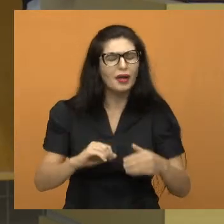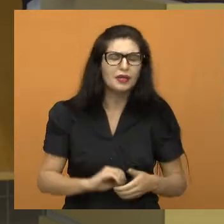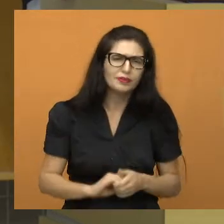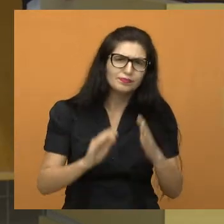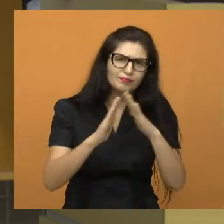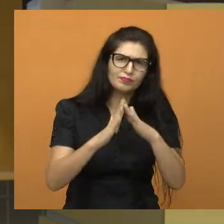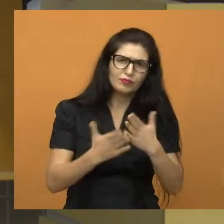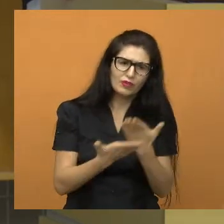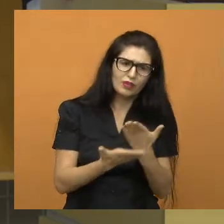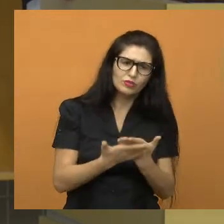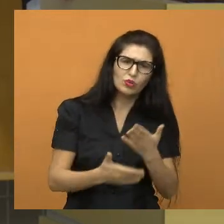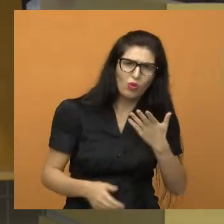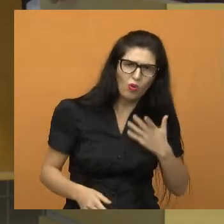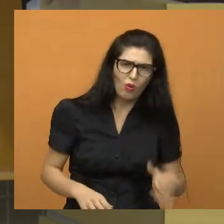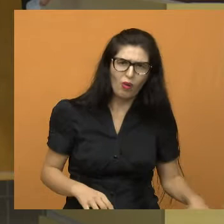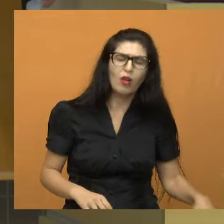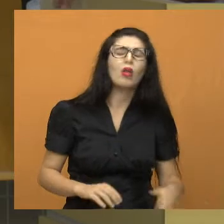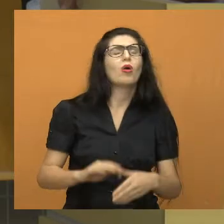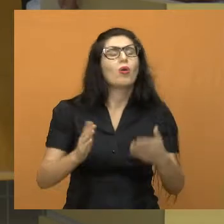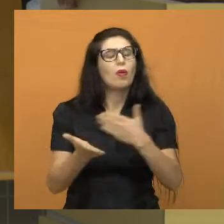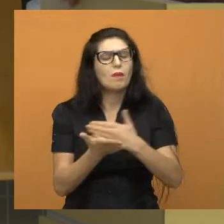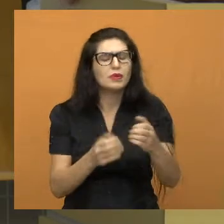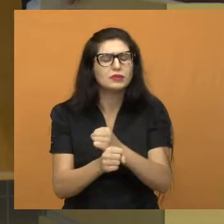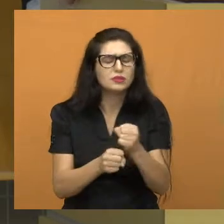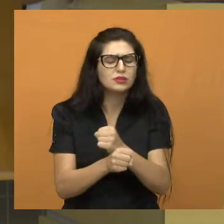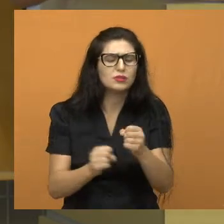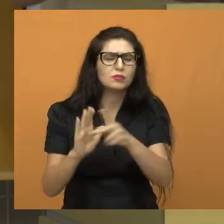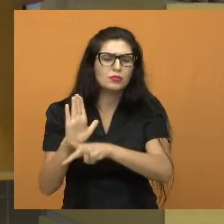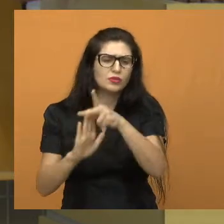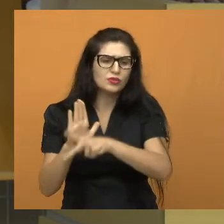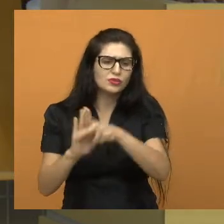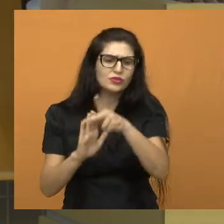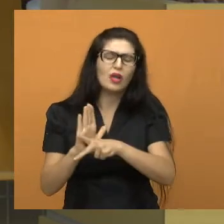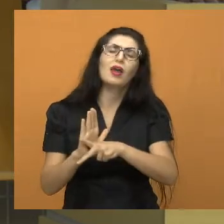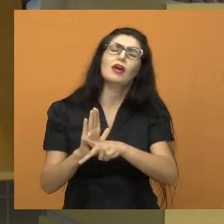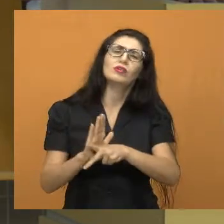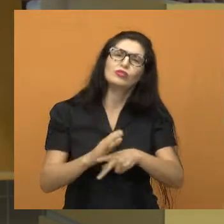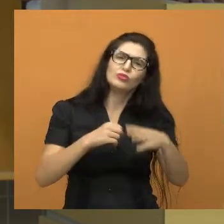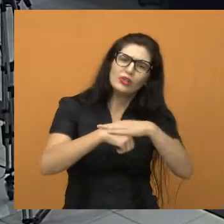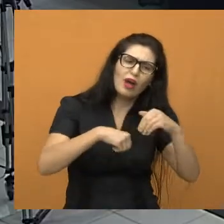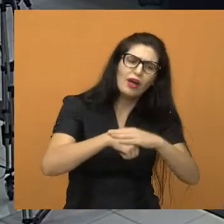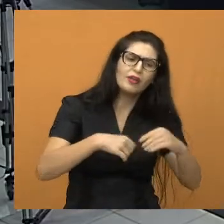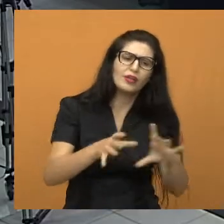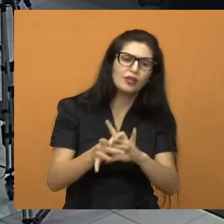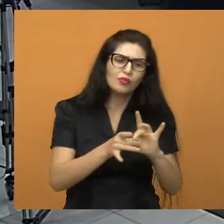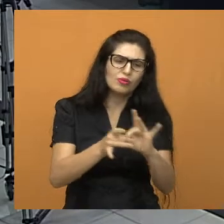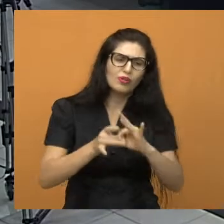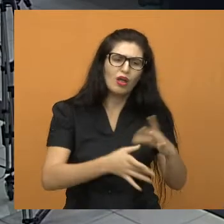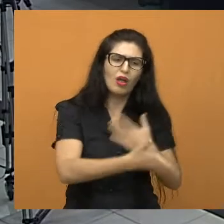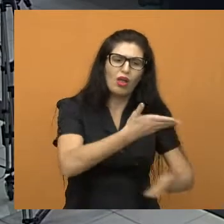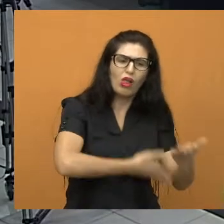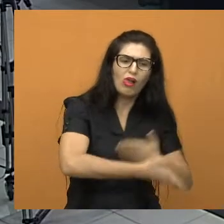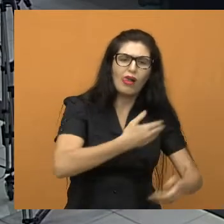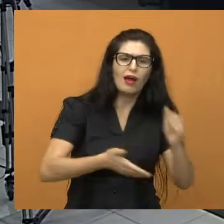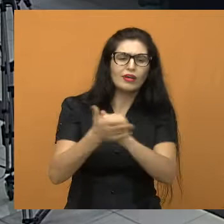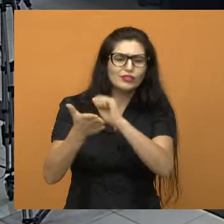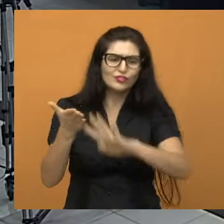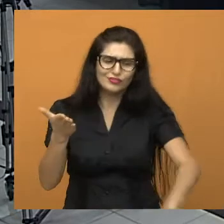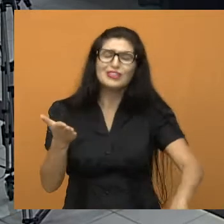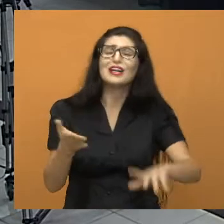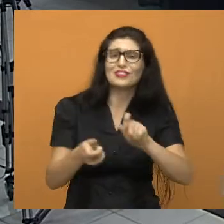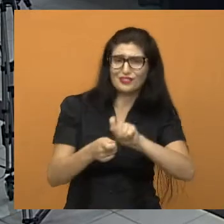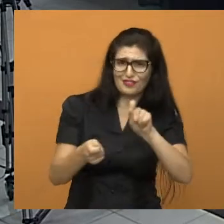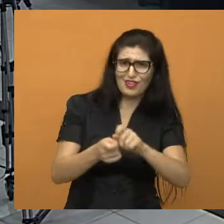começar o nosso ano com o projeto da campanha da fraternidade. E eles já fizeram muitas atividades interessantes